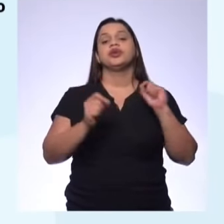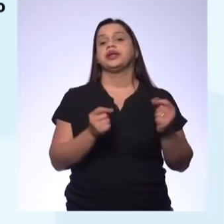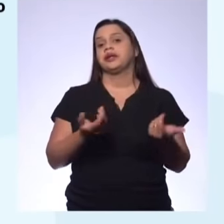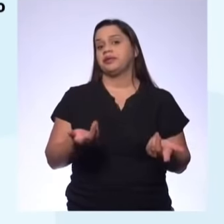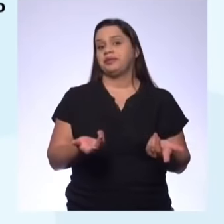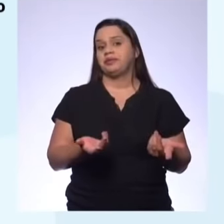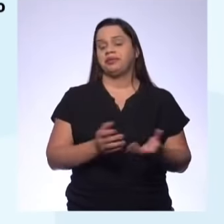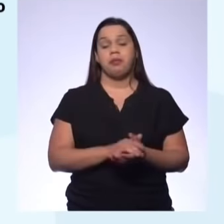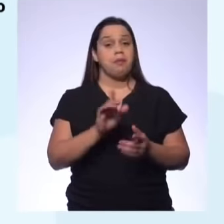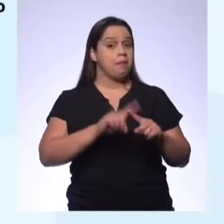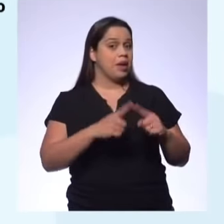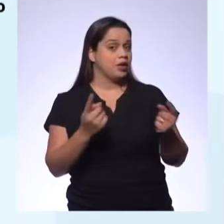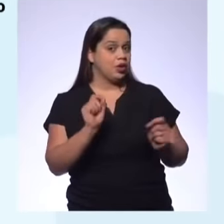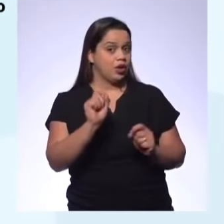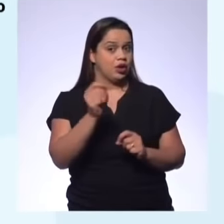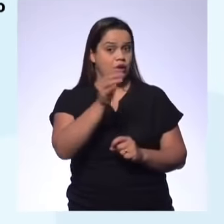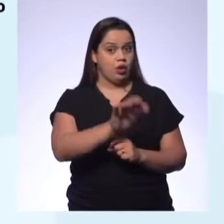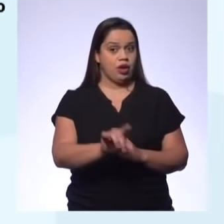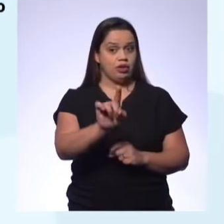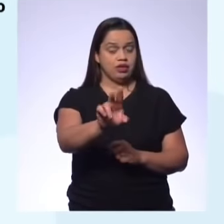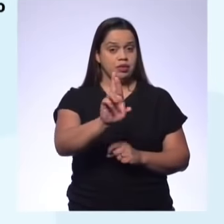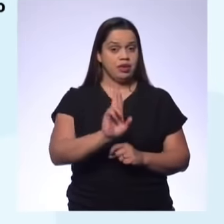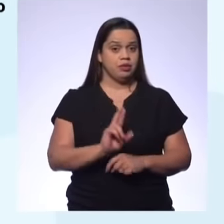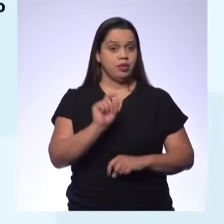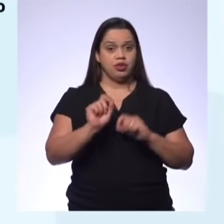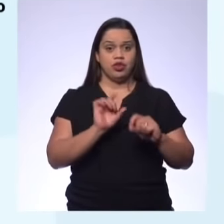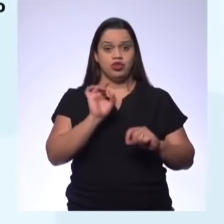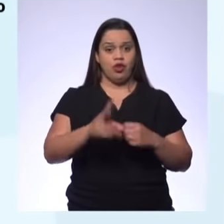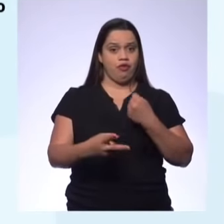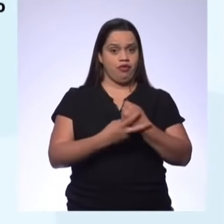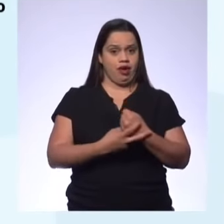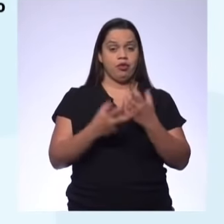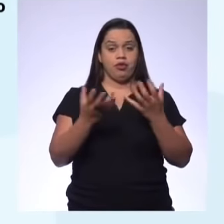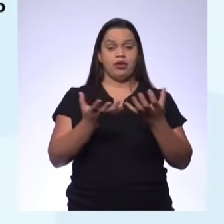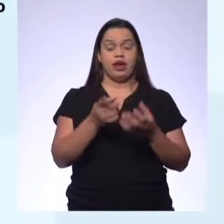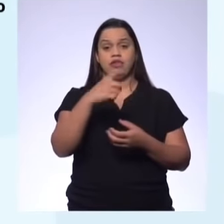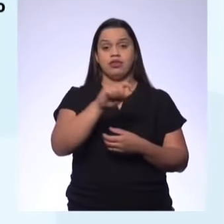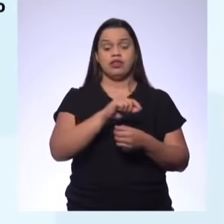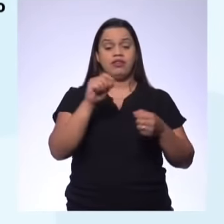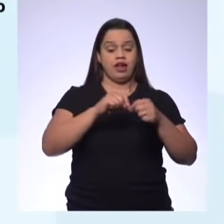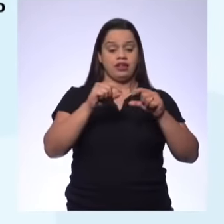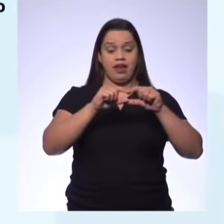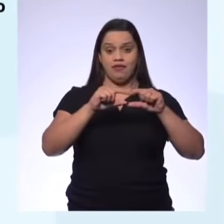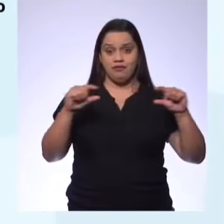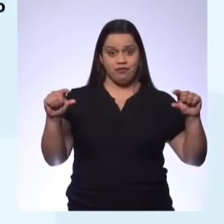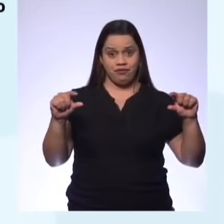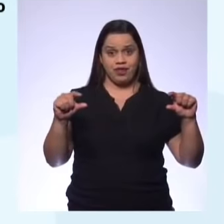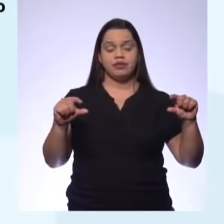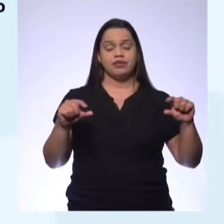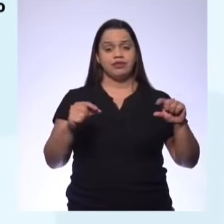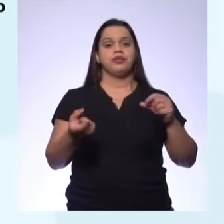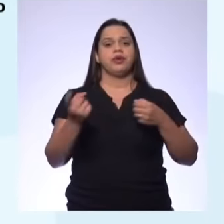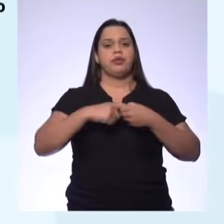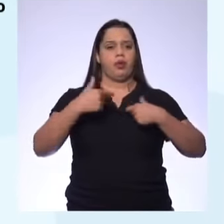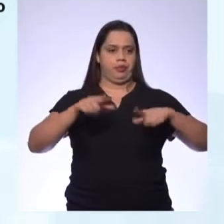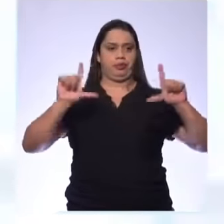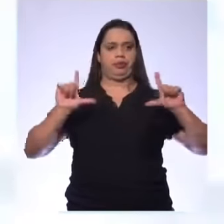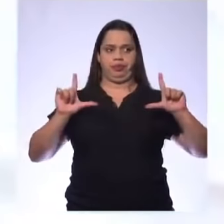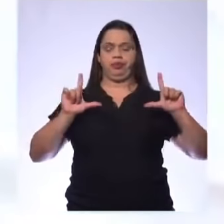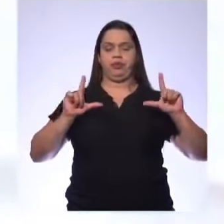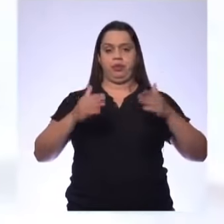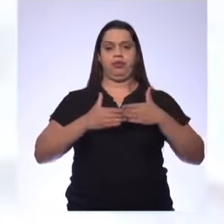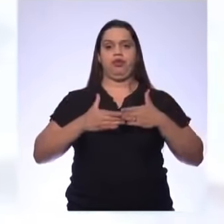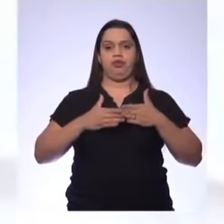eu não quero que vocês vêm respostas só o verbo eu quero que vocês construa uma frase pode voltar aqui em mim por